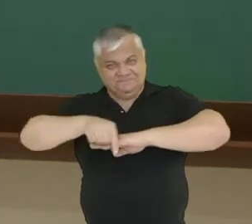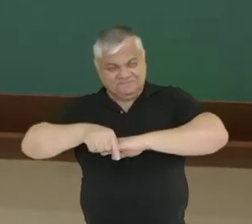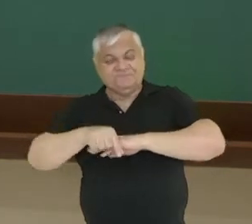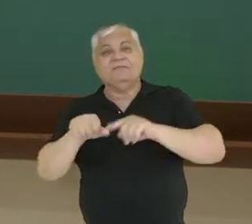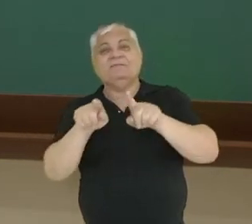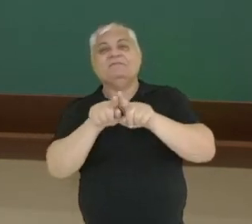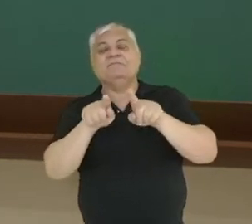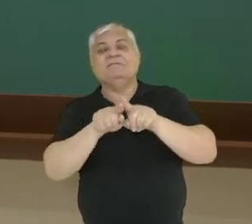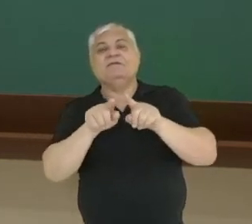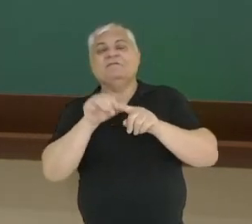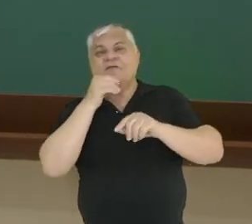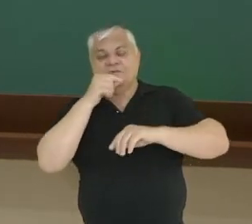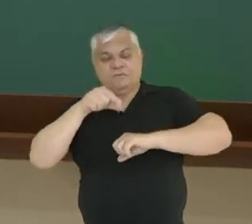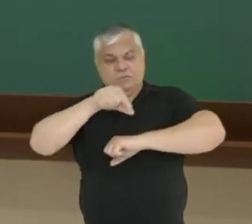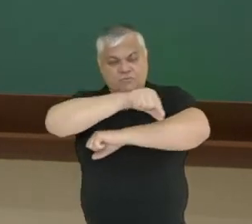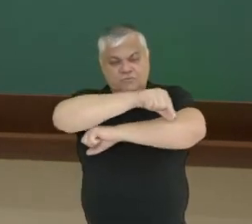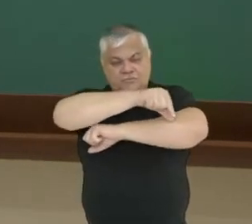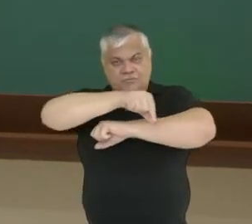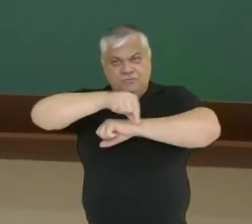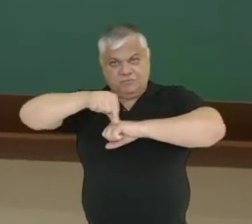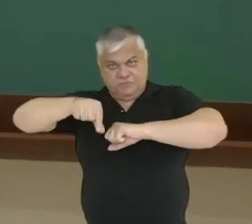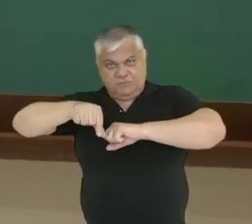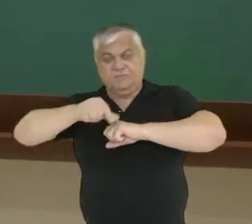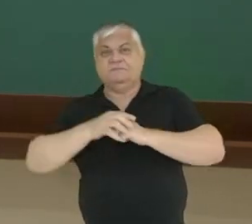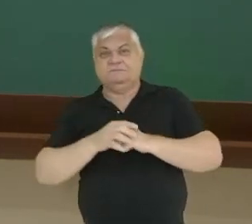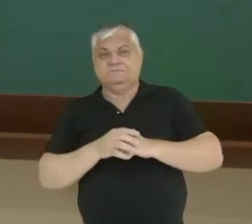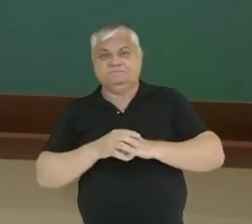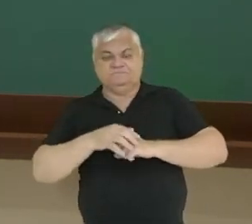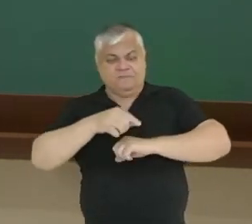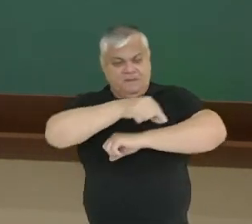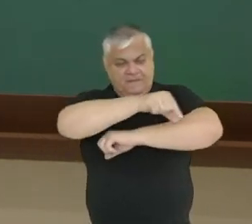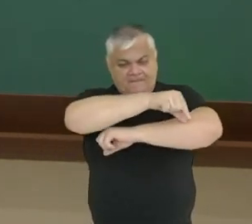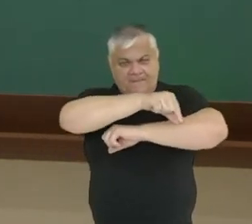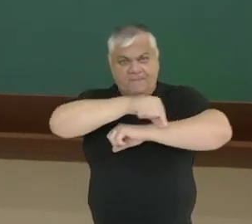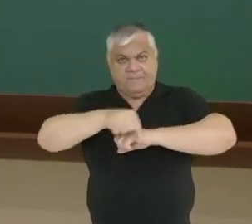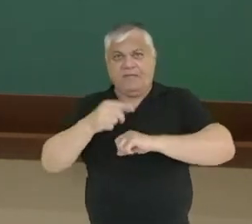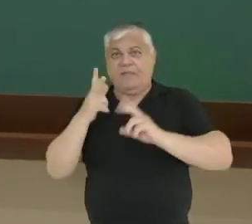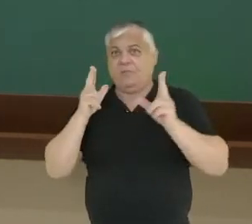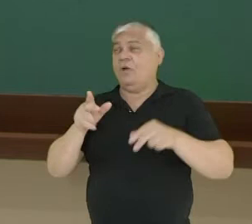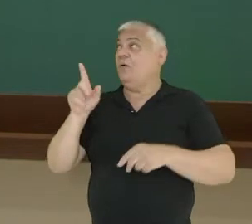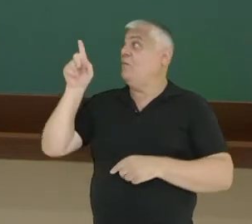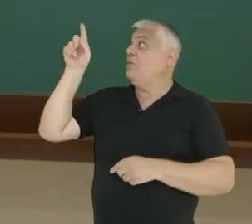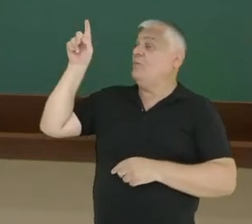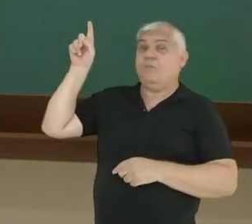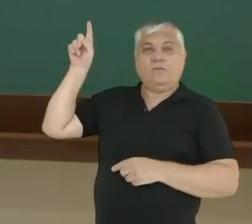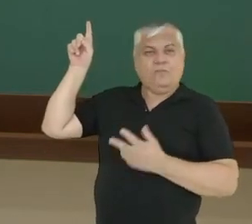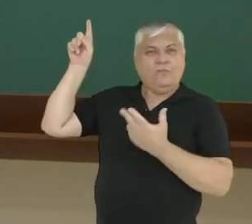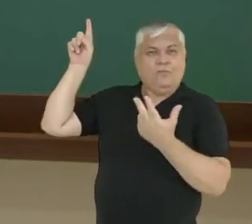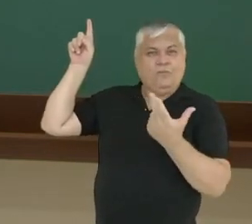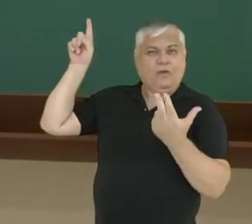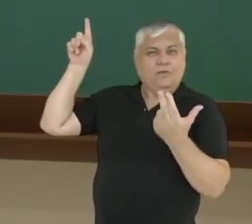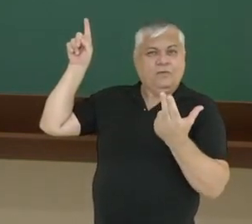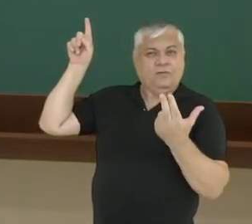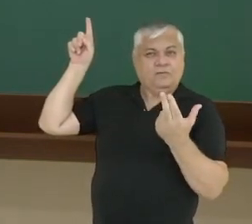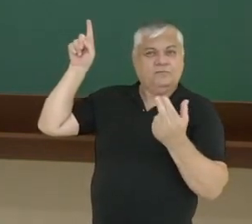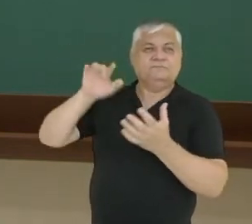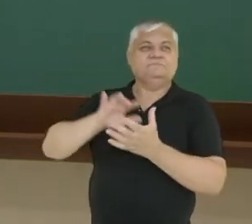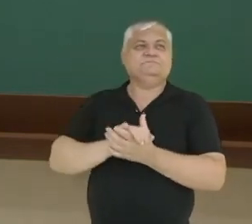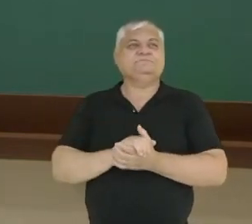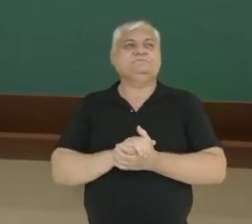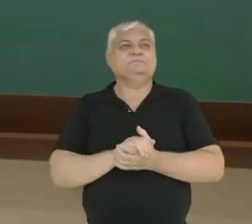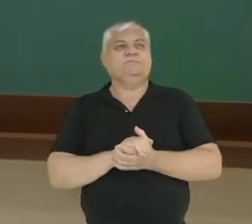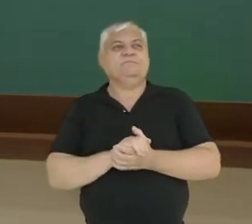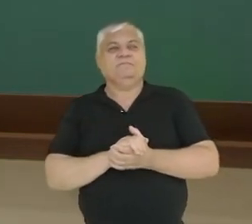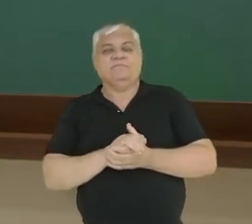vocês vão traçar um segmento de reta igual a esse que vocês estão vendo no slide.